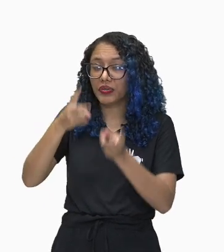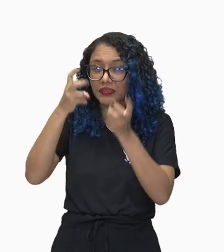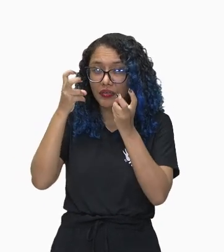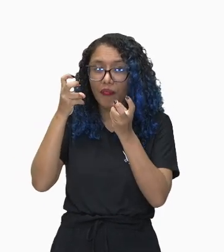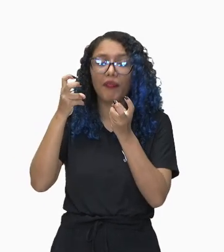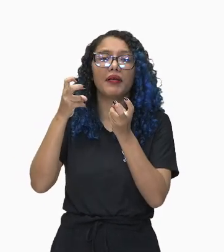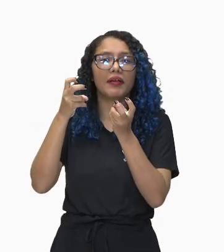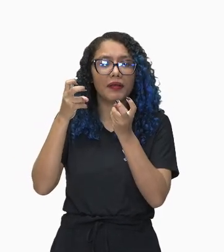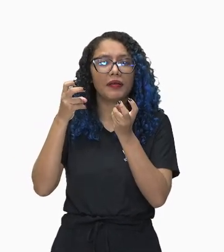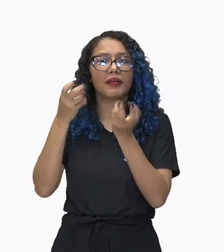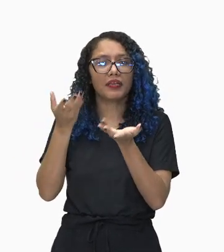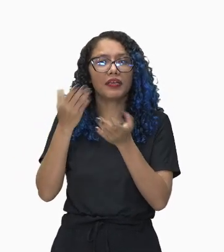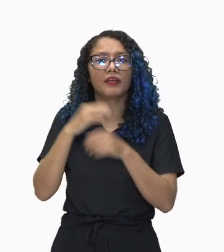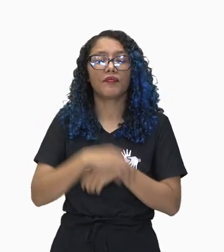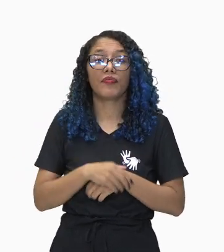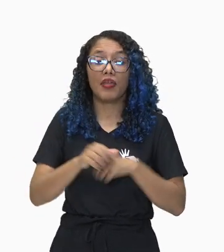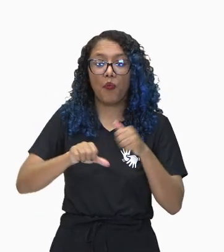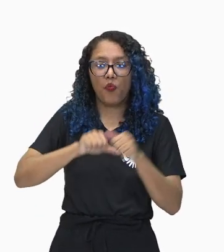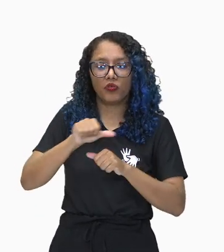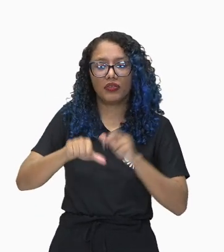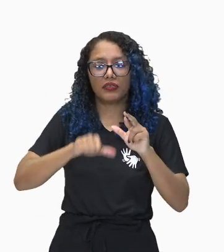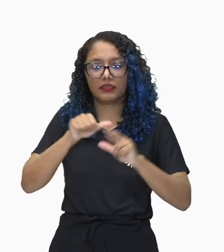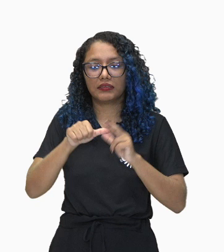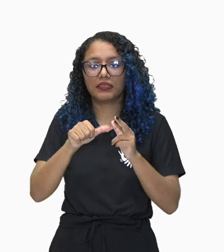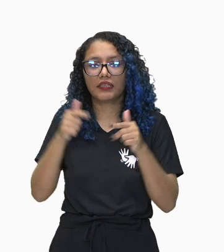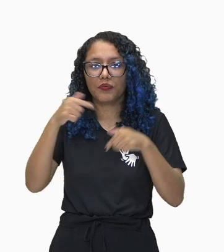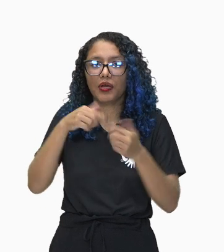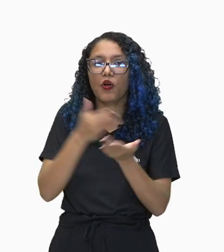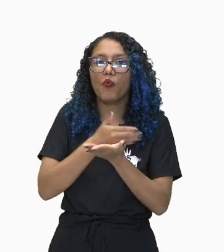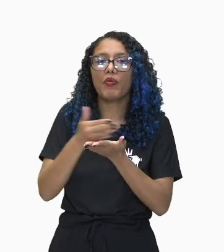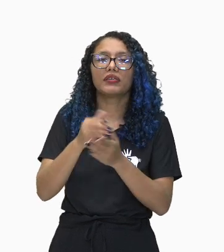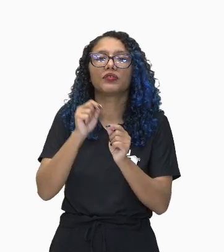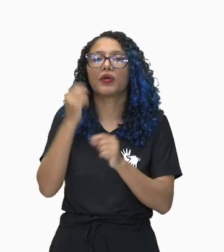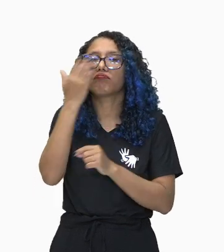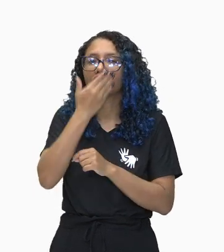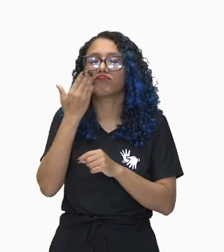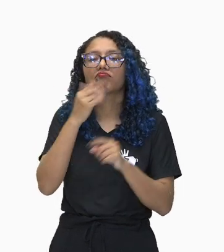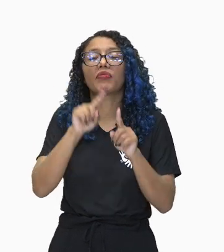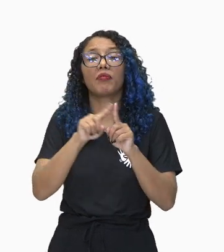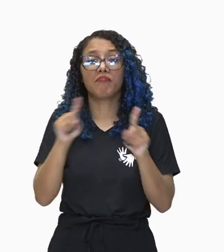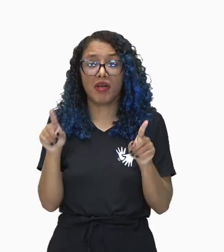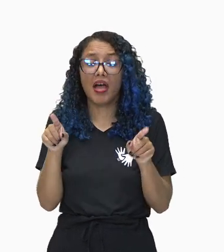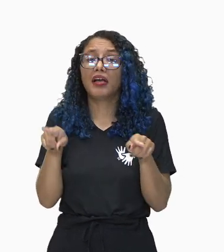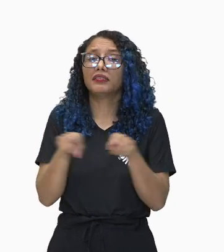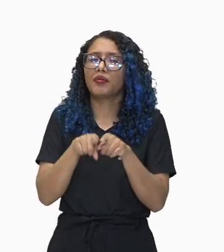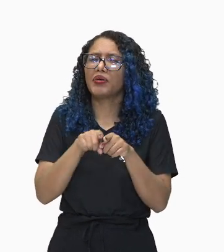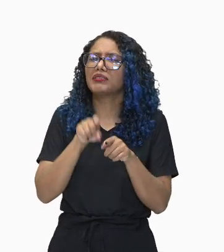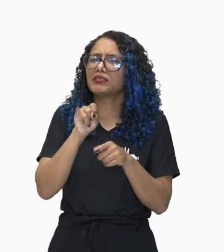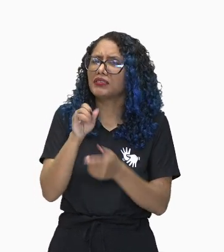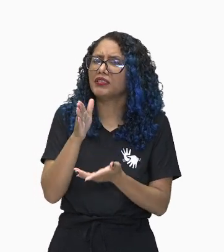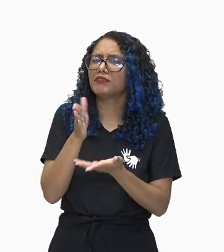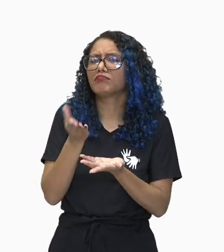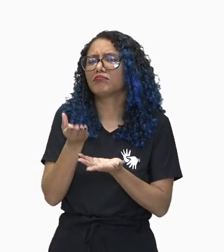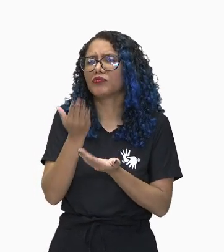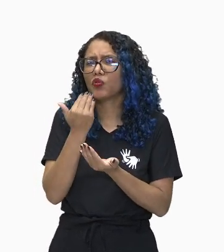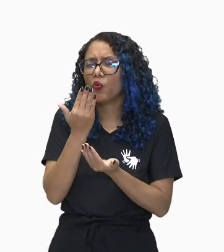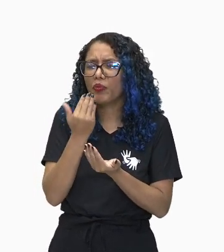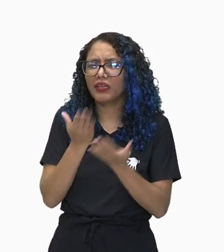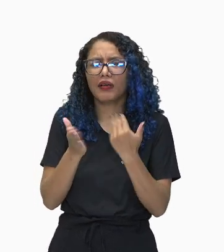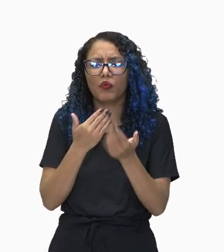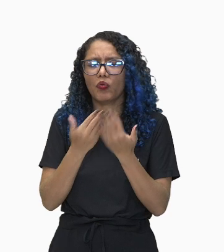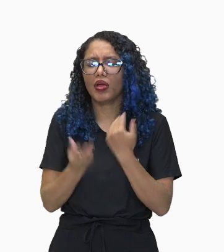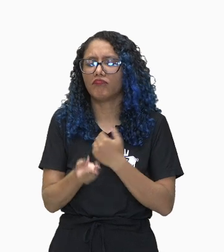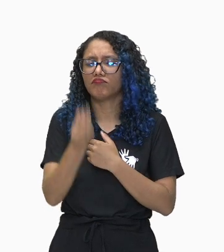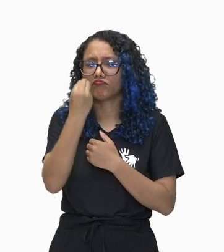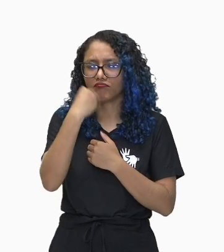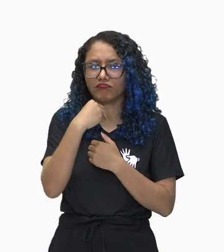transformação química aí acontece pelos carboidratos, embora quando você consome um determinado alimento, ele vai ter na sua